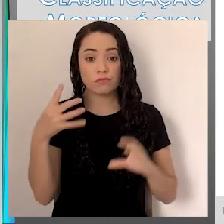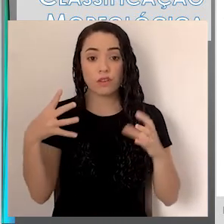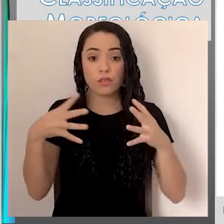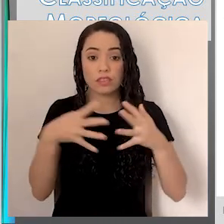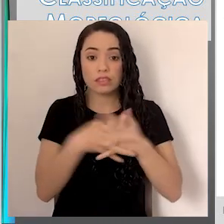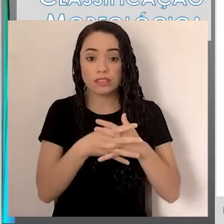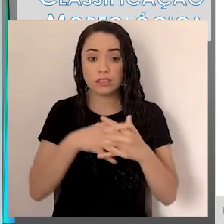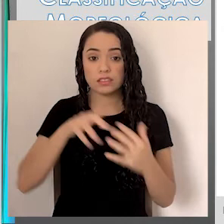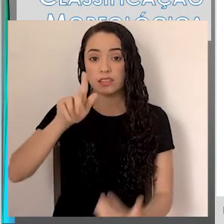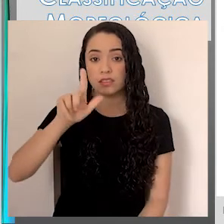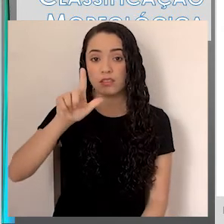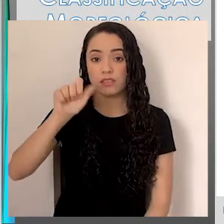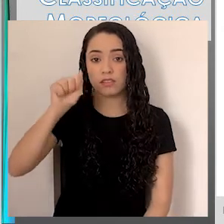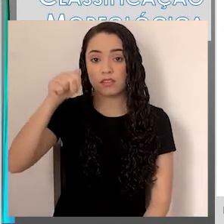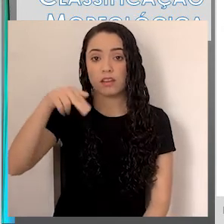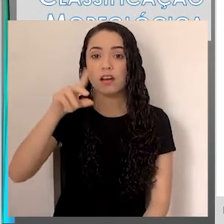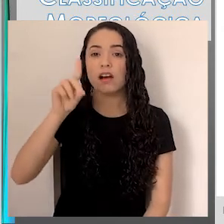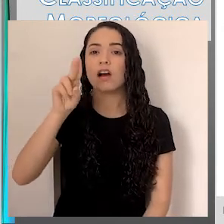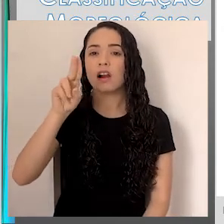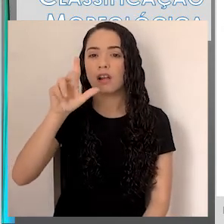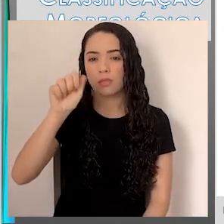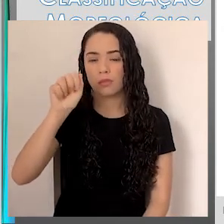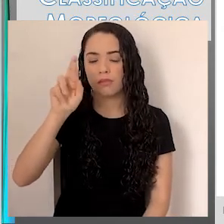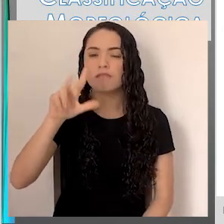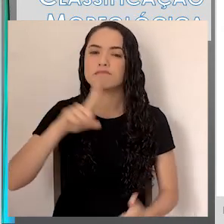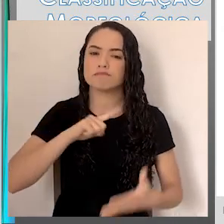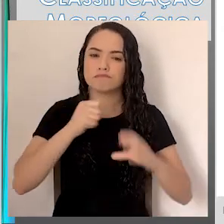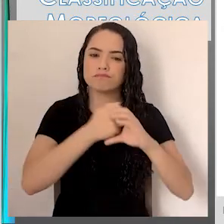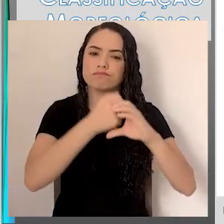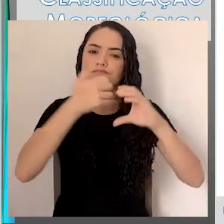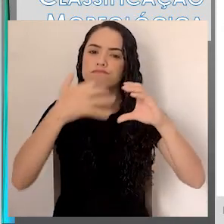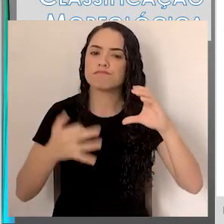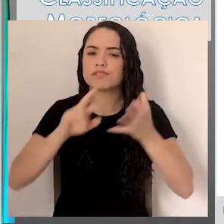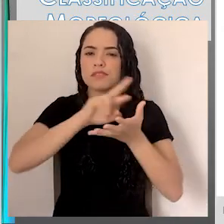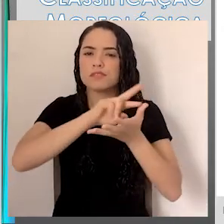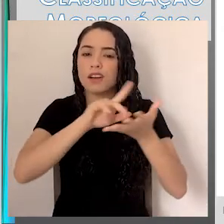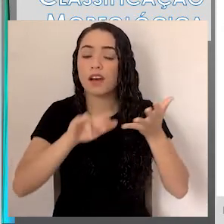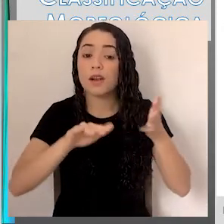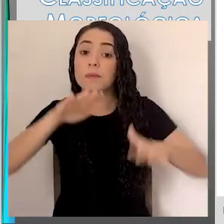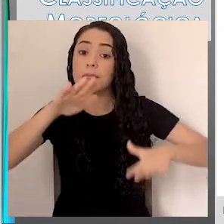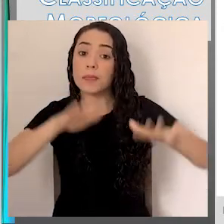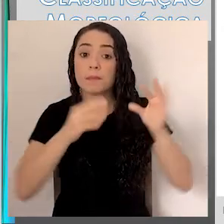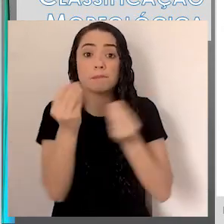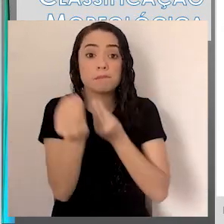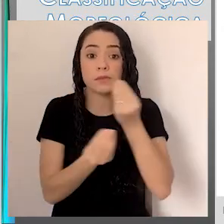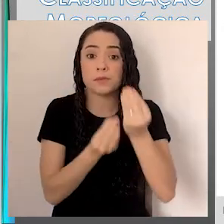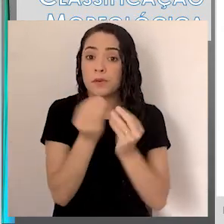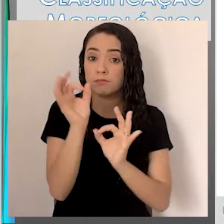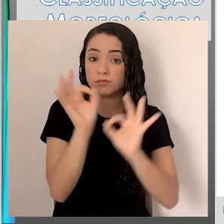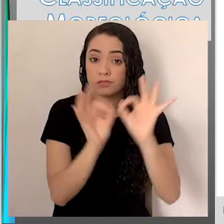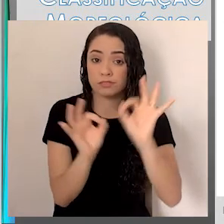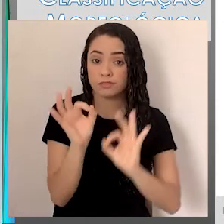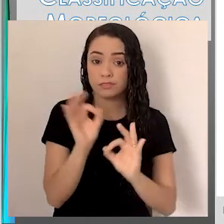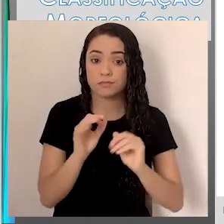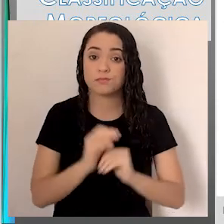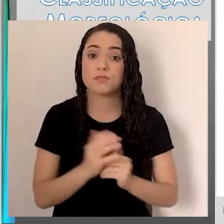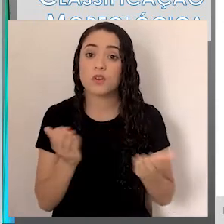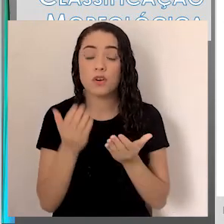Veremos que o tecido glandular tem vários tipos de classificação, dependendo muito da sua